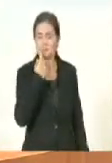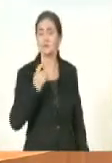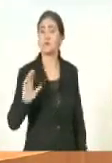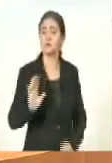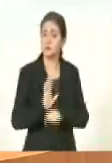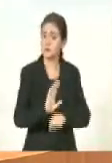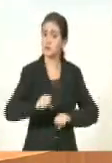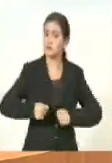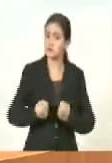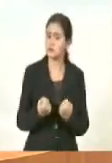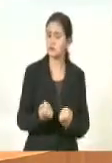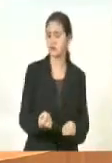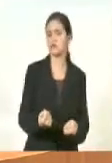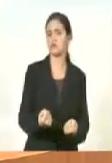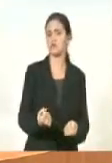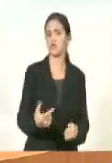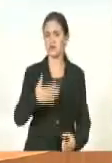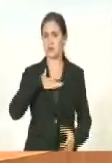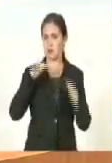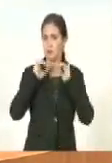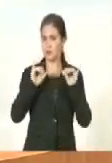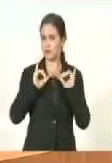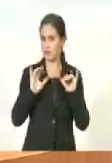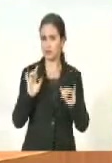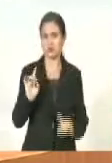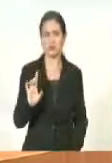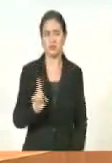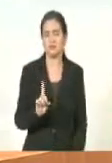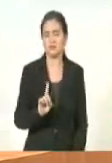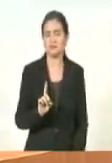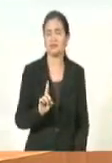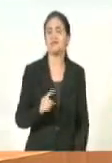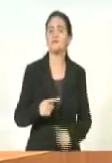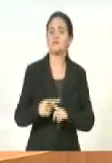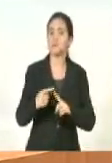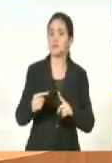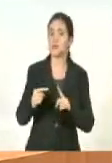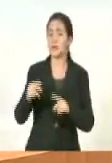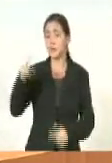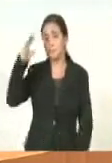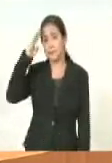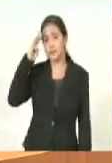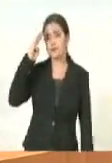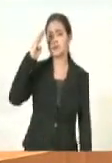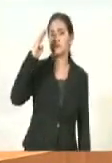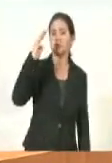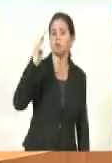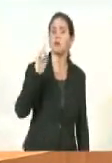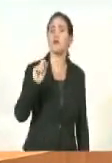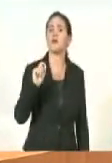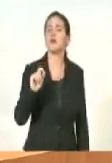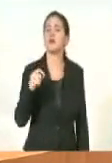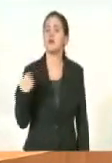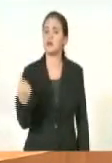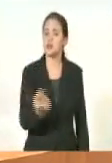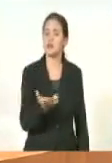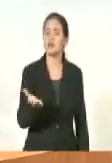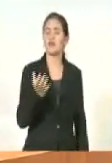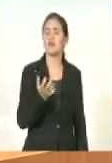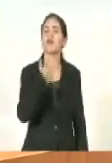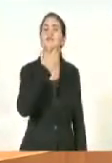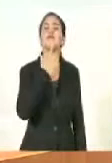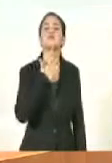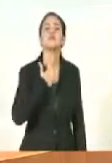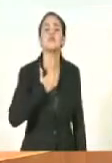este discurso, mas, acima de tudo, é algo que nós aqui compartilhamos, que é a vontade de querer ajudar os trabalhadores